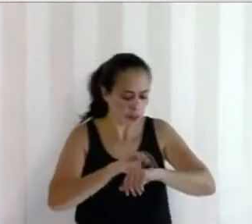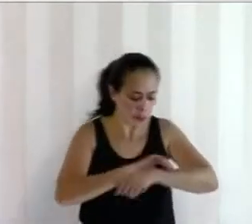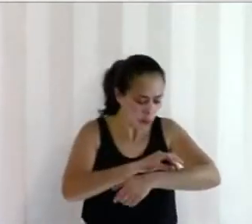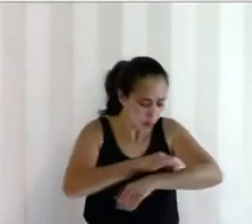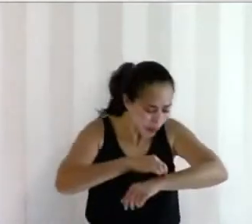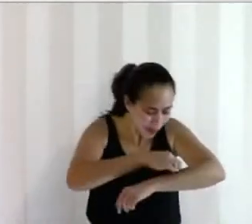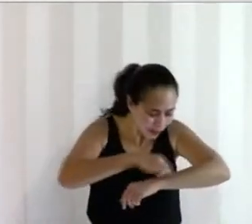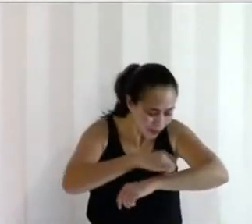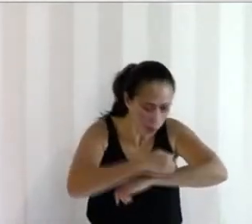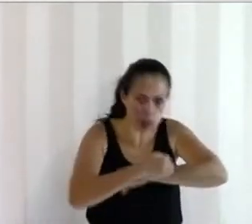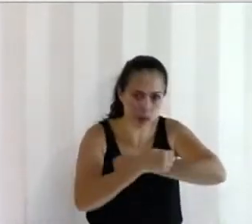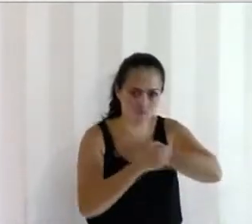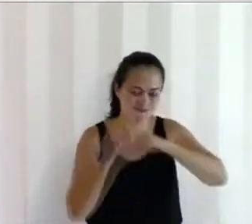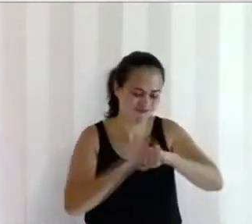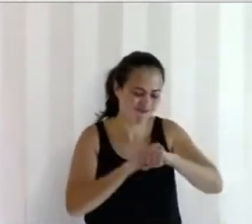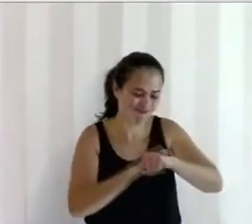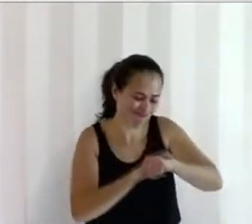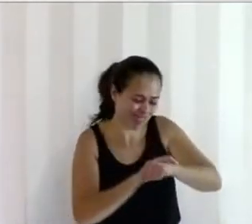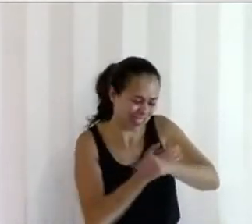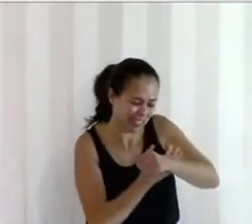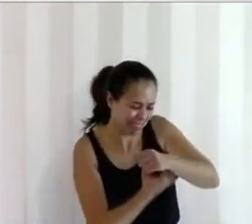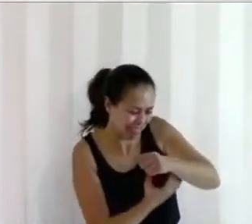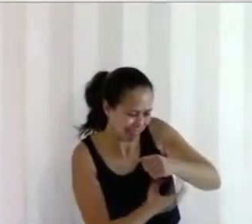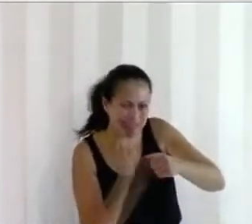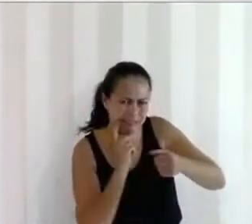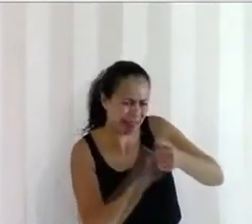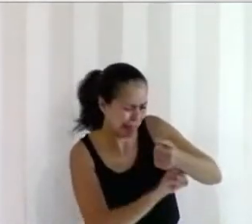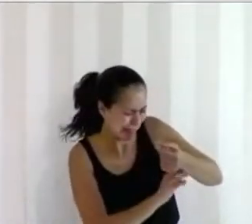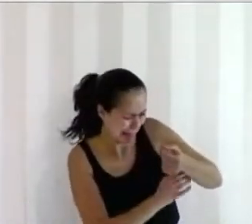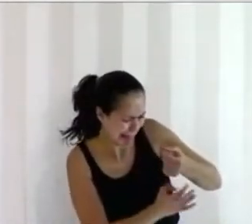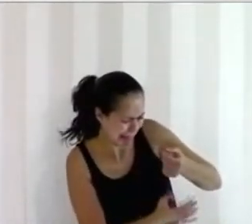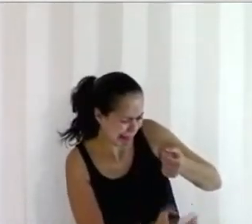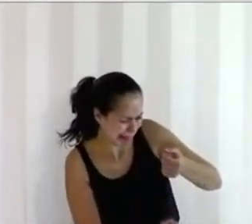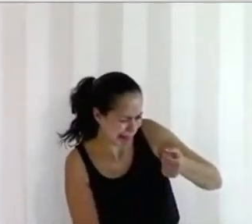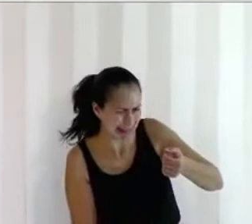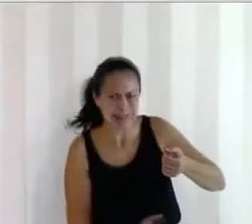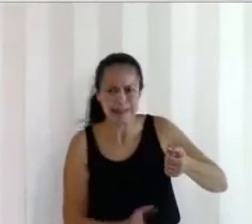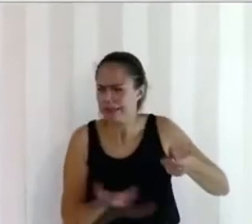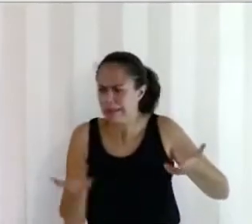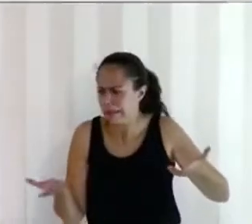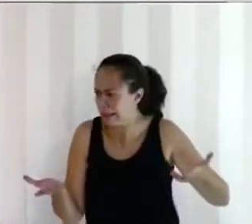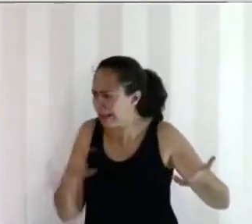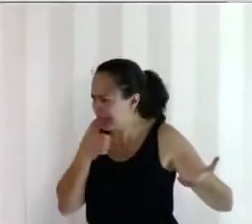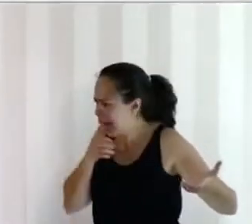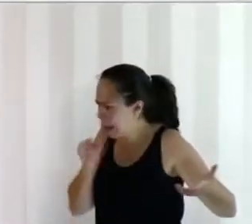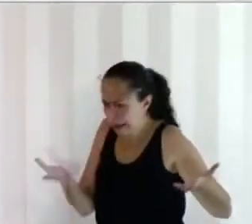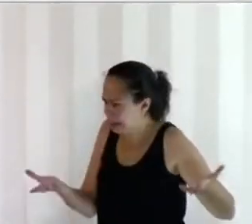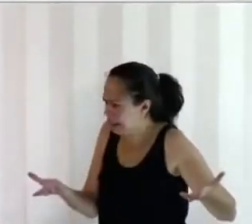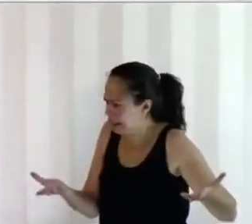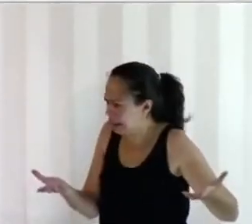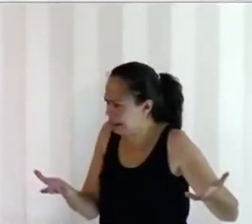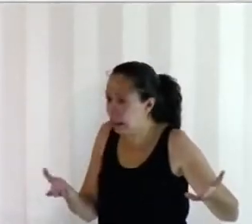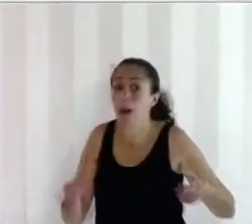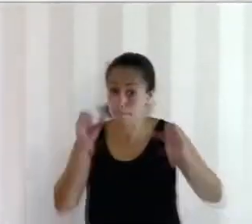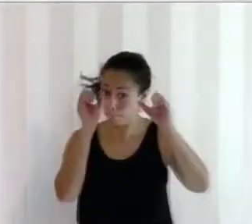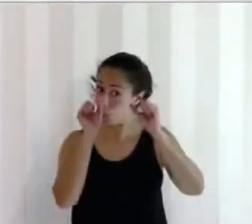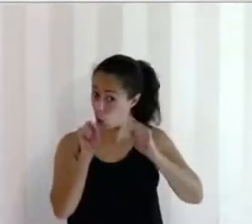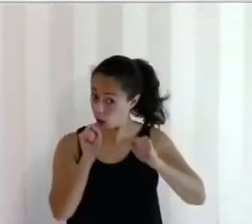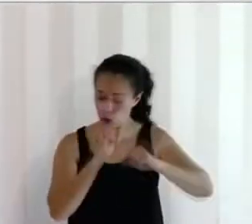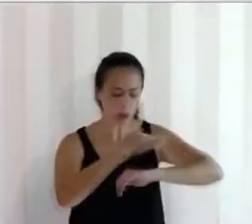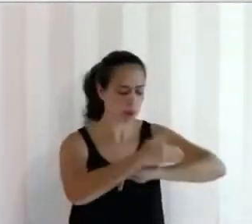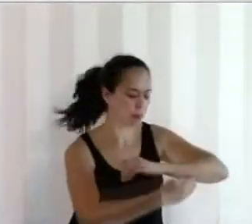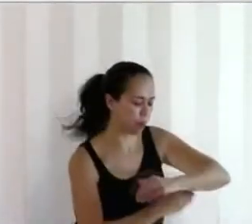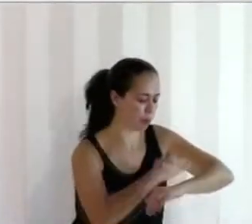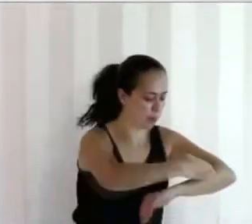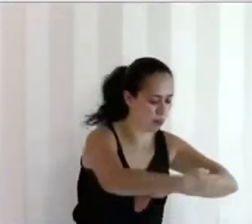pode. No entanto, colocar um medicamento em cima, isso não pode, é pecado. Ou seja,